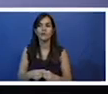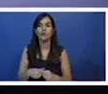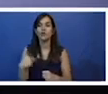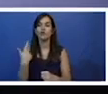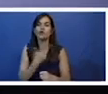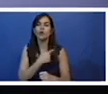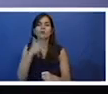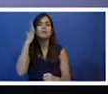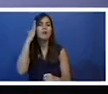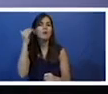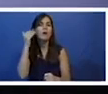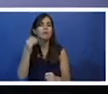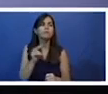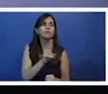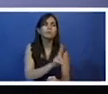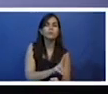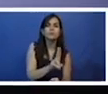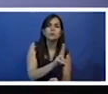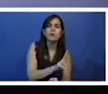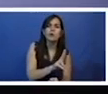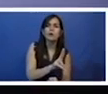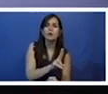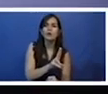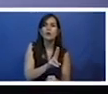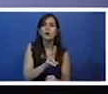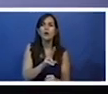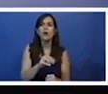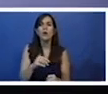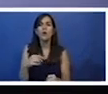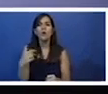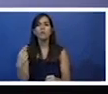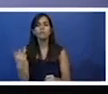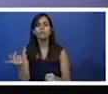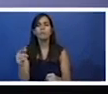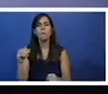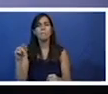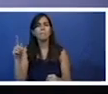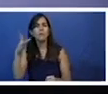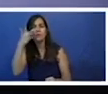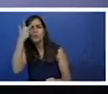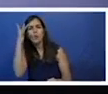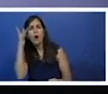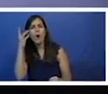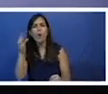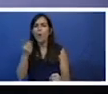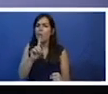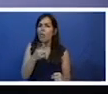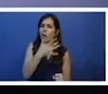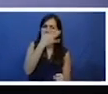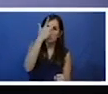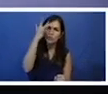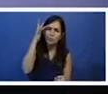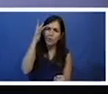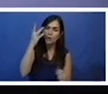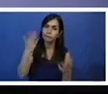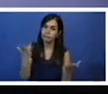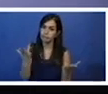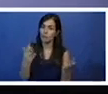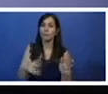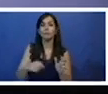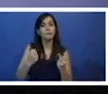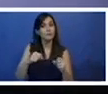dúvida sobre usar, empregar, o infinitivo impessoal ou o infinitivo pessoal. Então, sigamos as